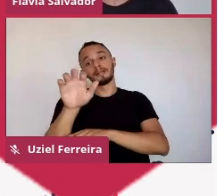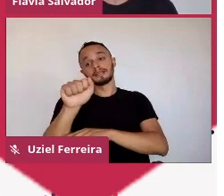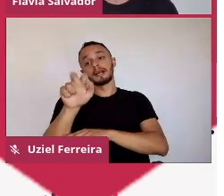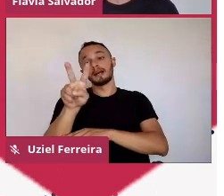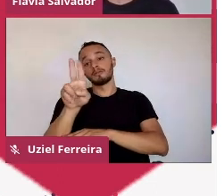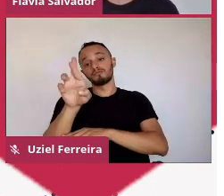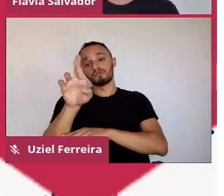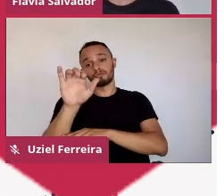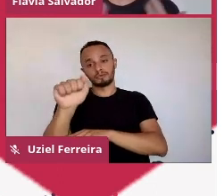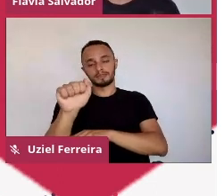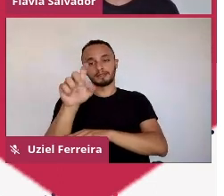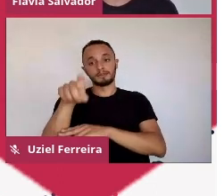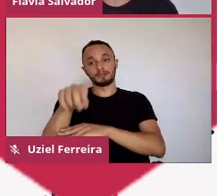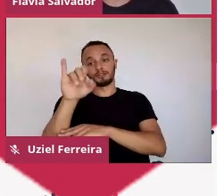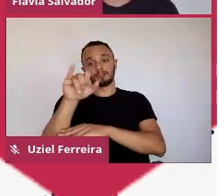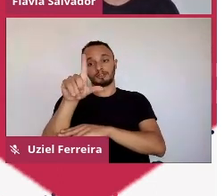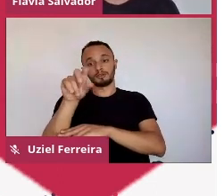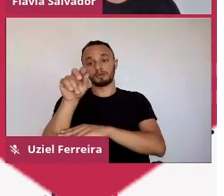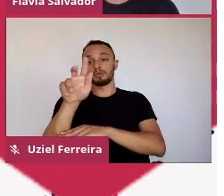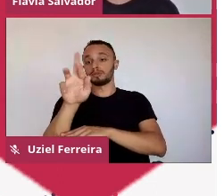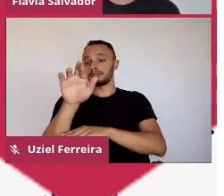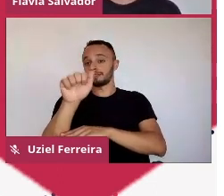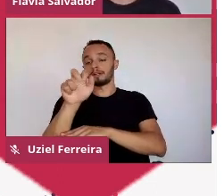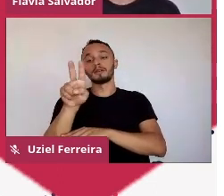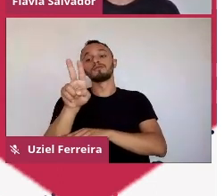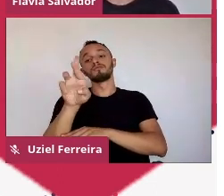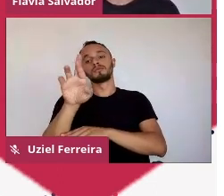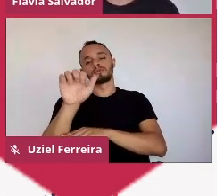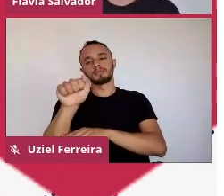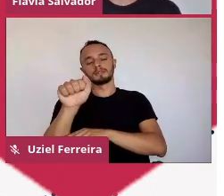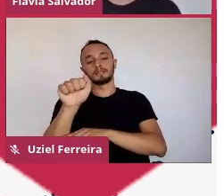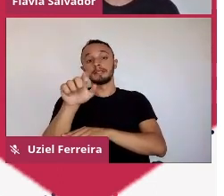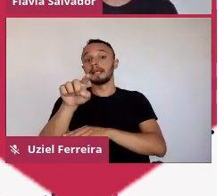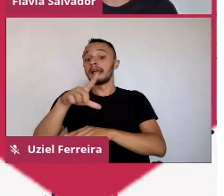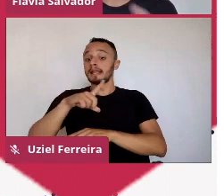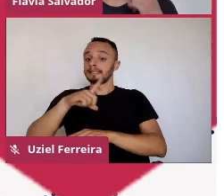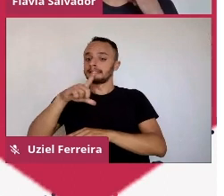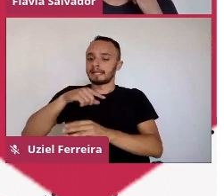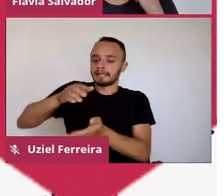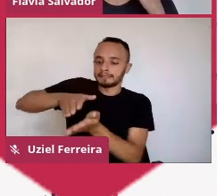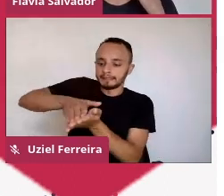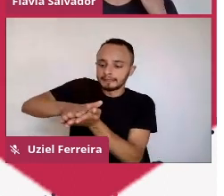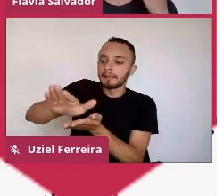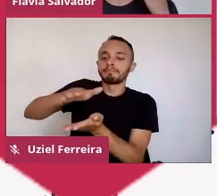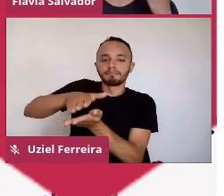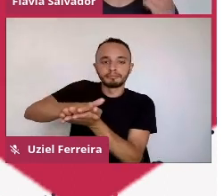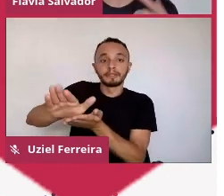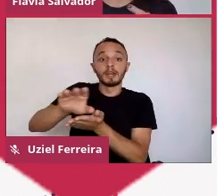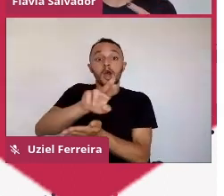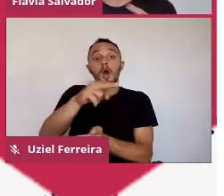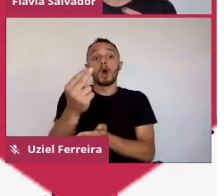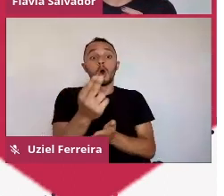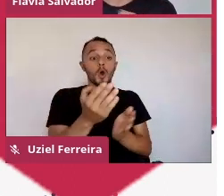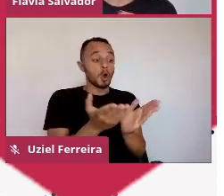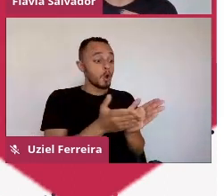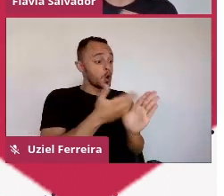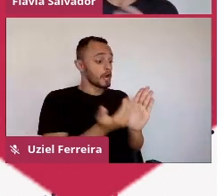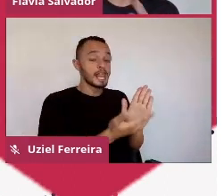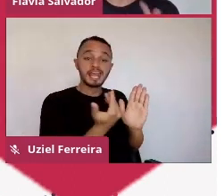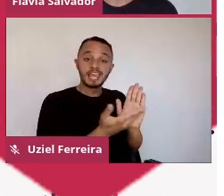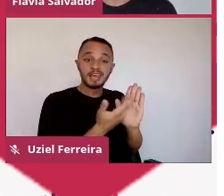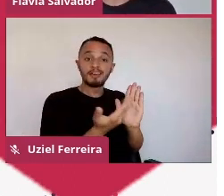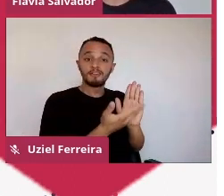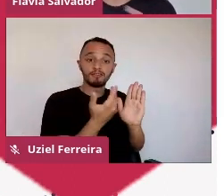impressão, para estamparia, ou para impressão de escrituras sagradas. Então,